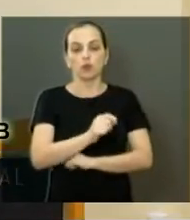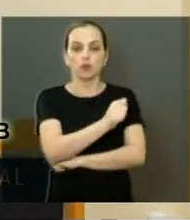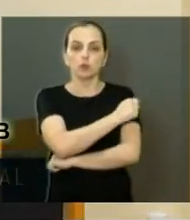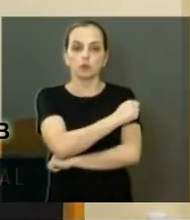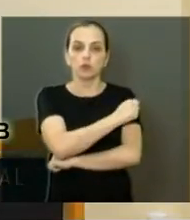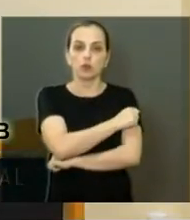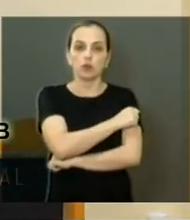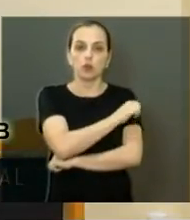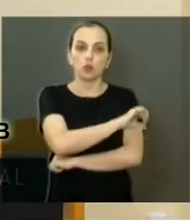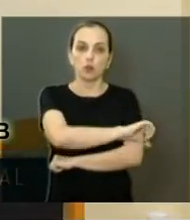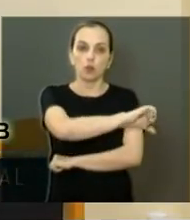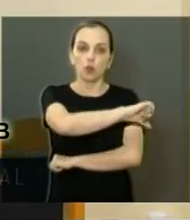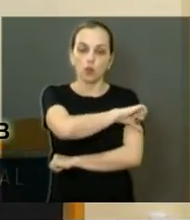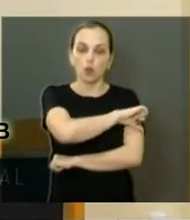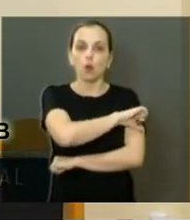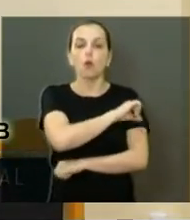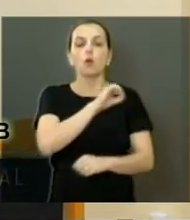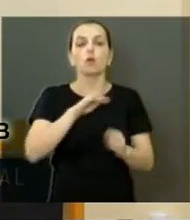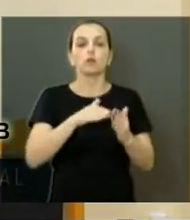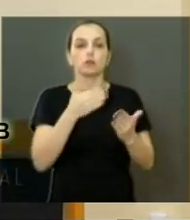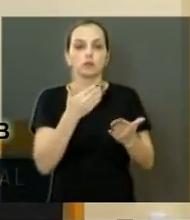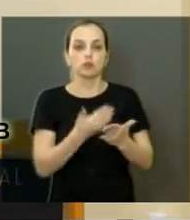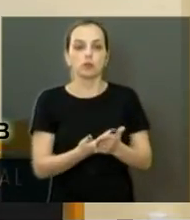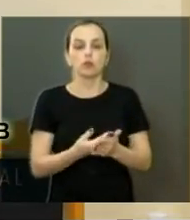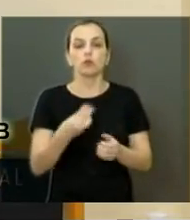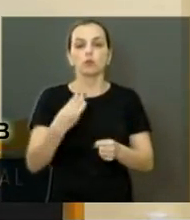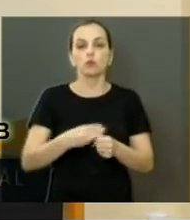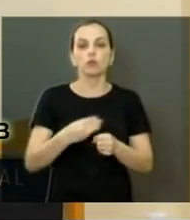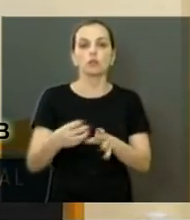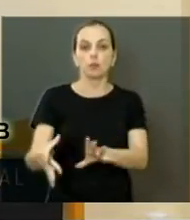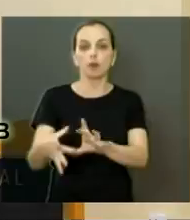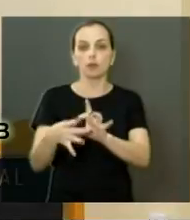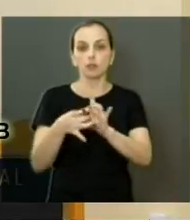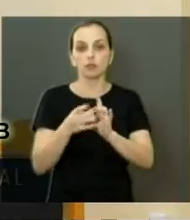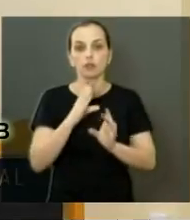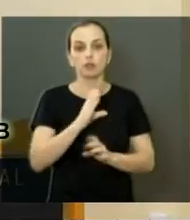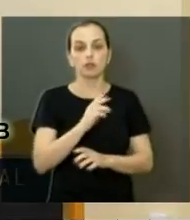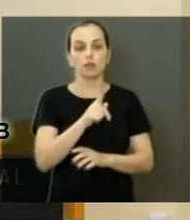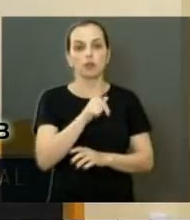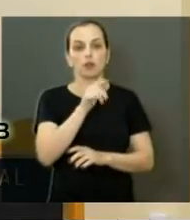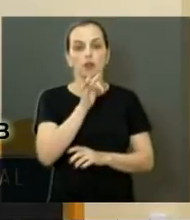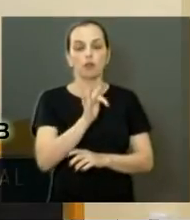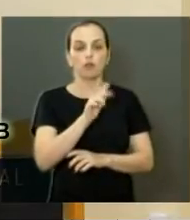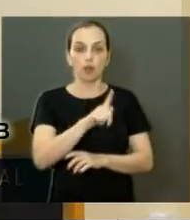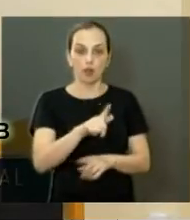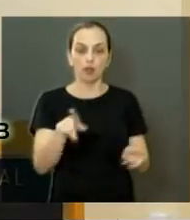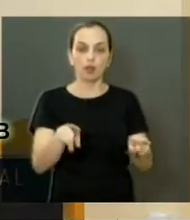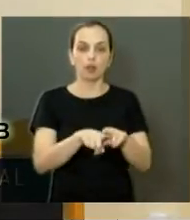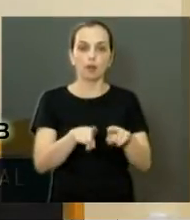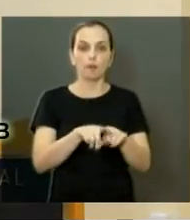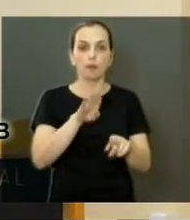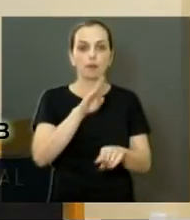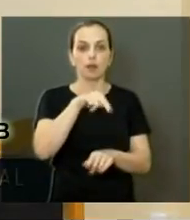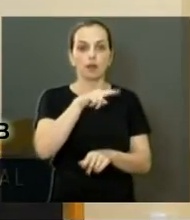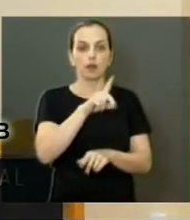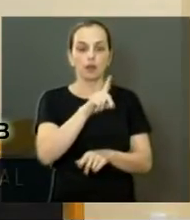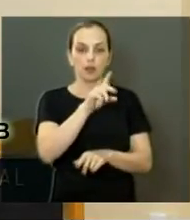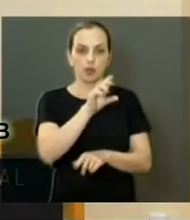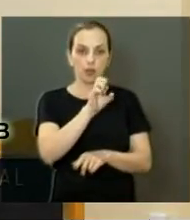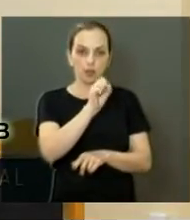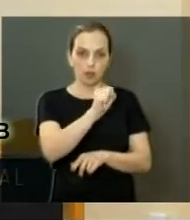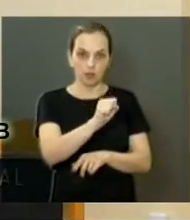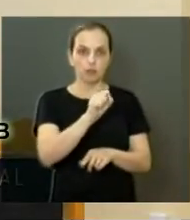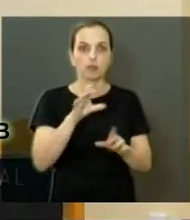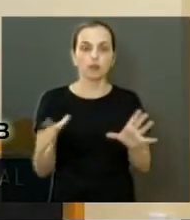nono período das escolas municipais, em parceria com a CPFL e com o BNDES, assim como também foi firmada a parceria para os